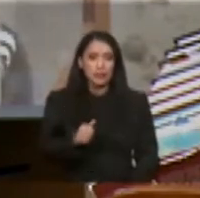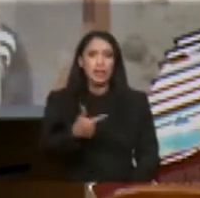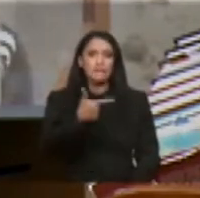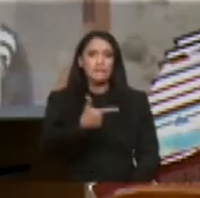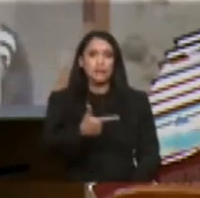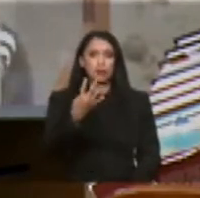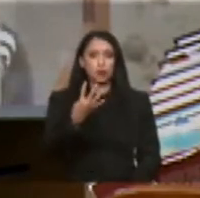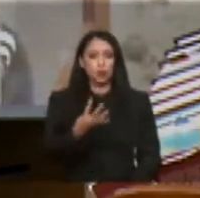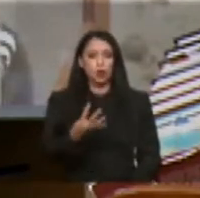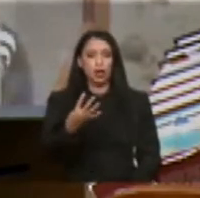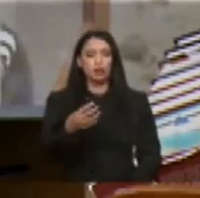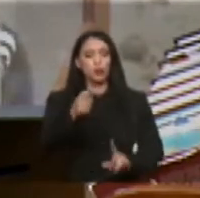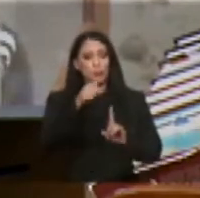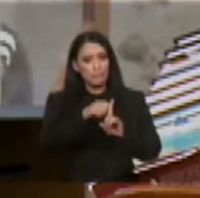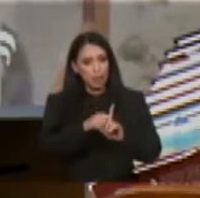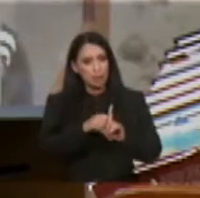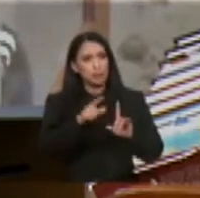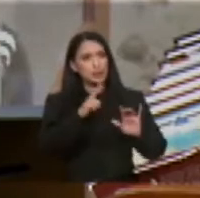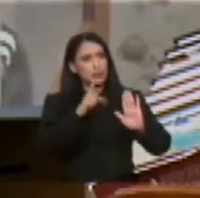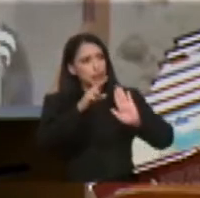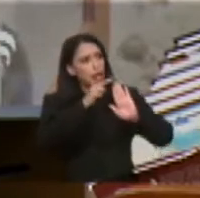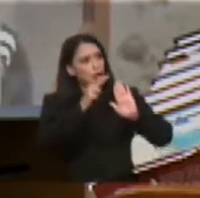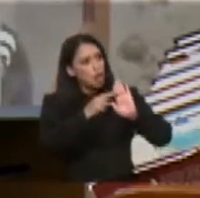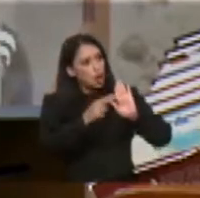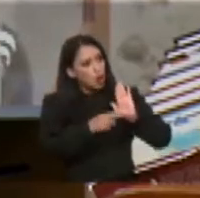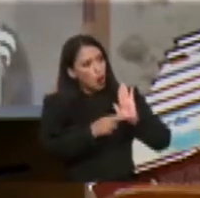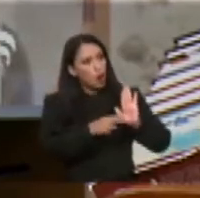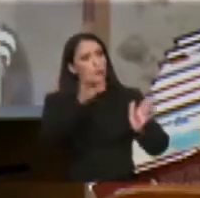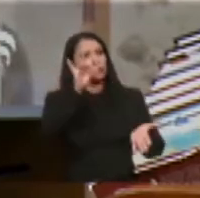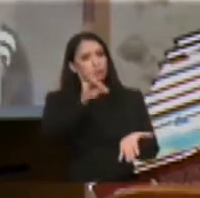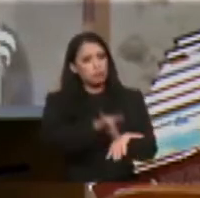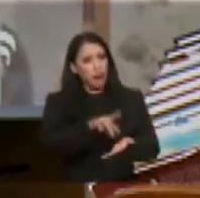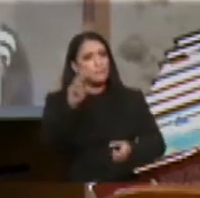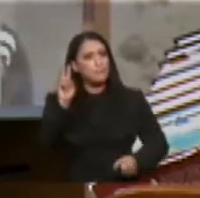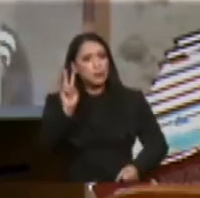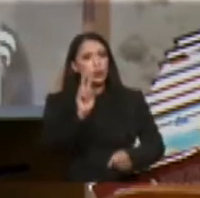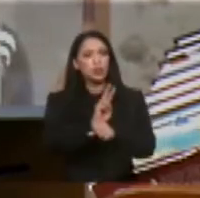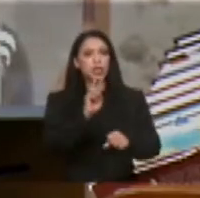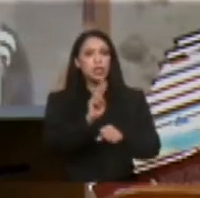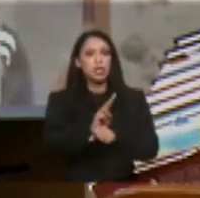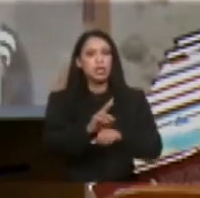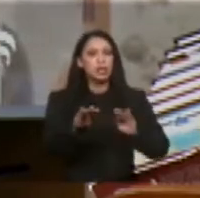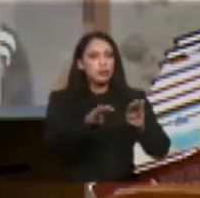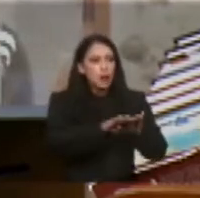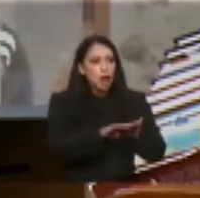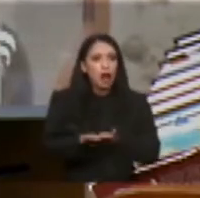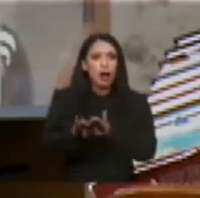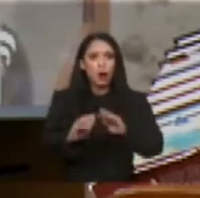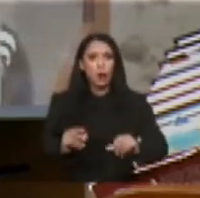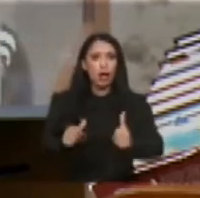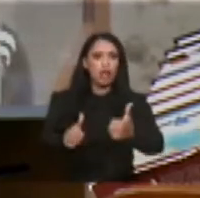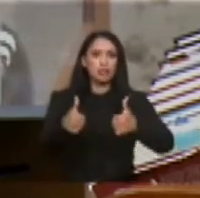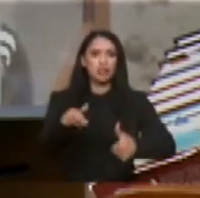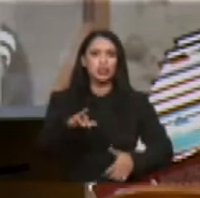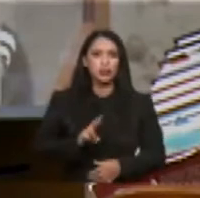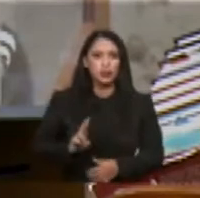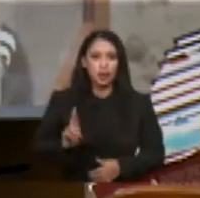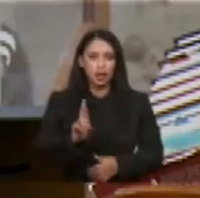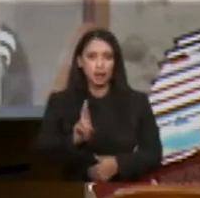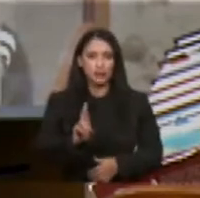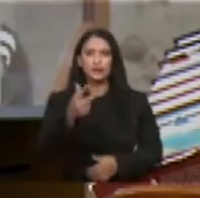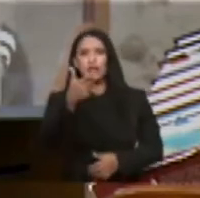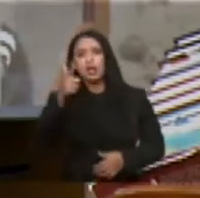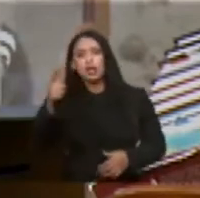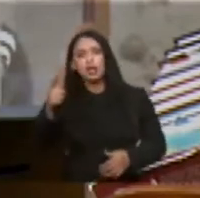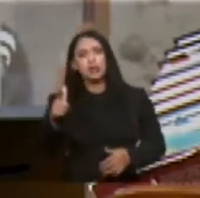meses, edite norma com suficiente capacidade protetiva em relação aos padrões de qualidade do ar e de